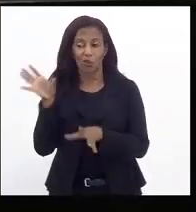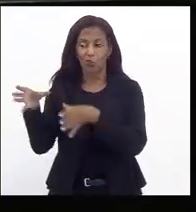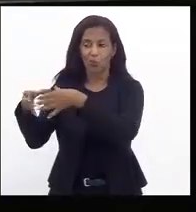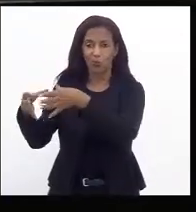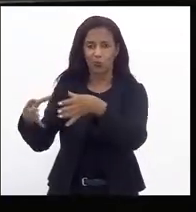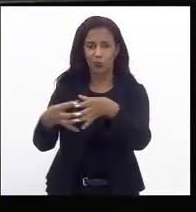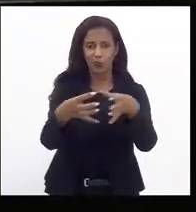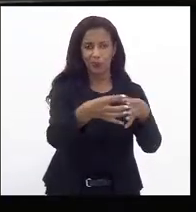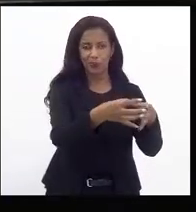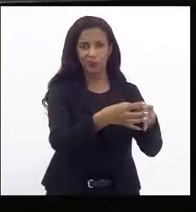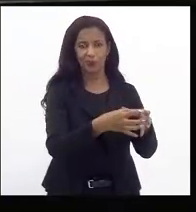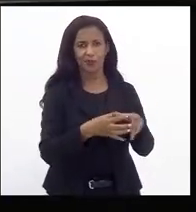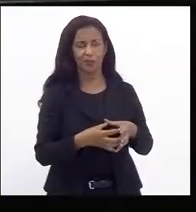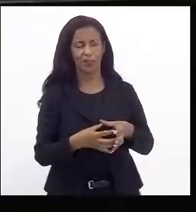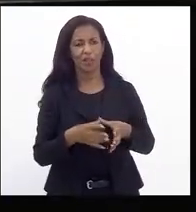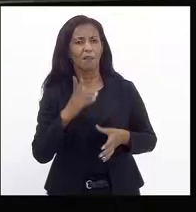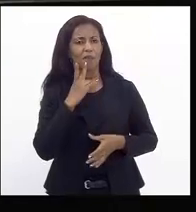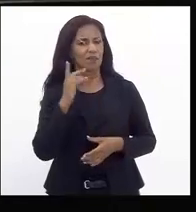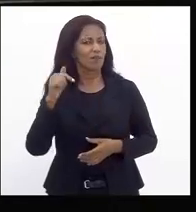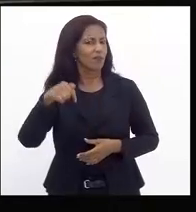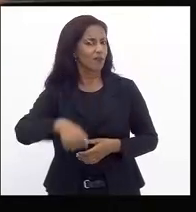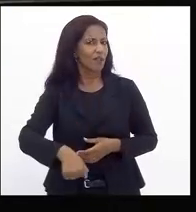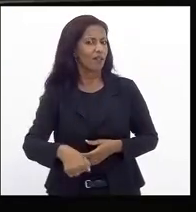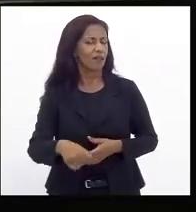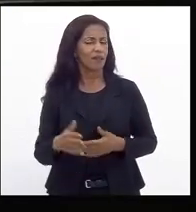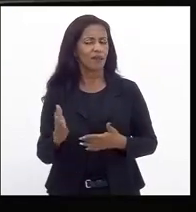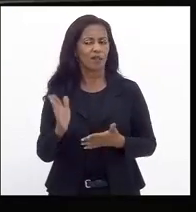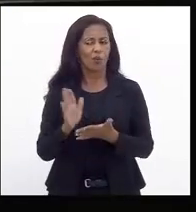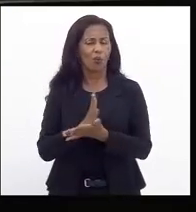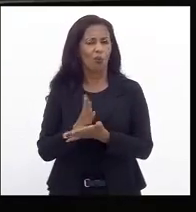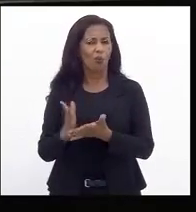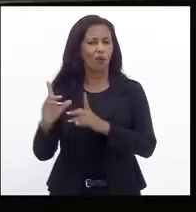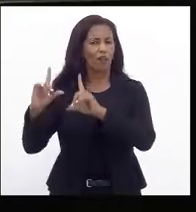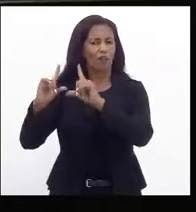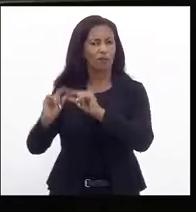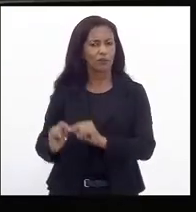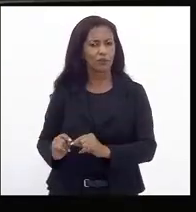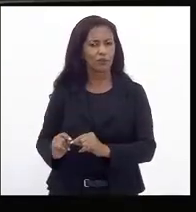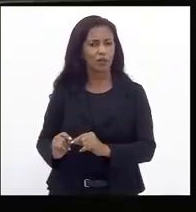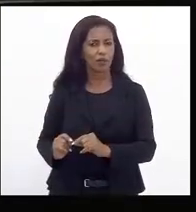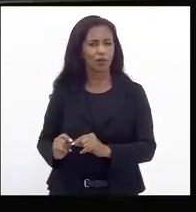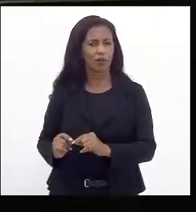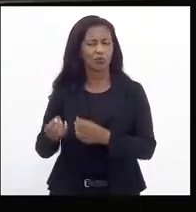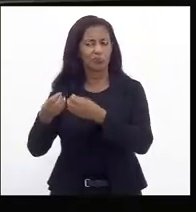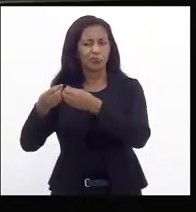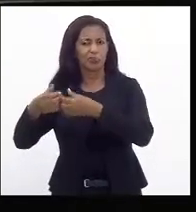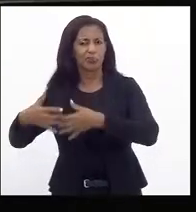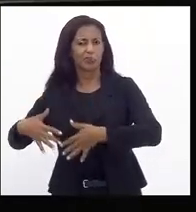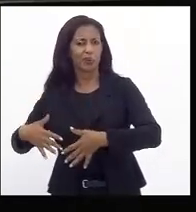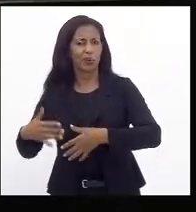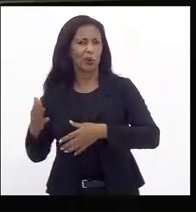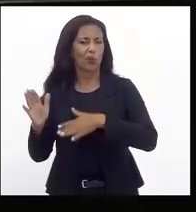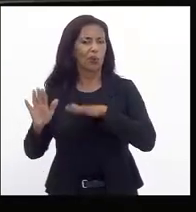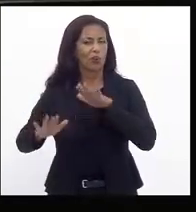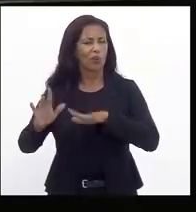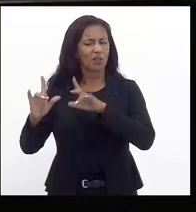categorias mas eu disse aqui que qualquer redução de dano qualquer